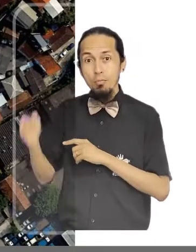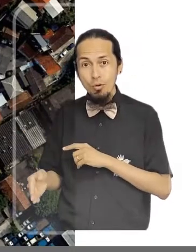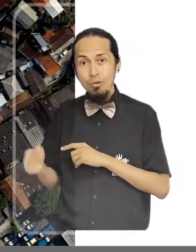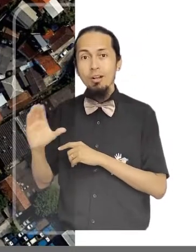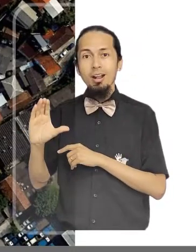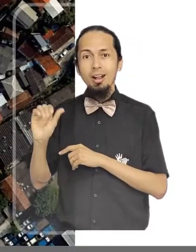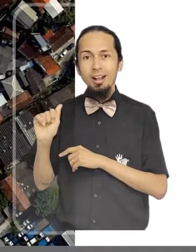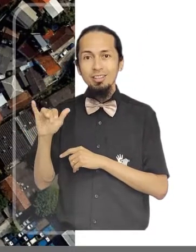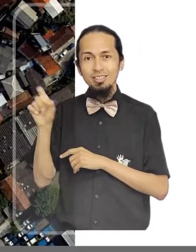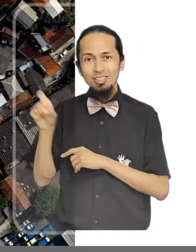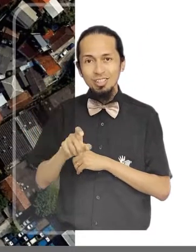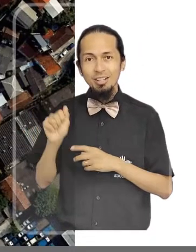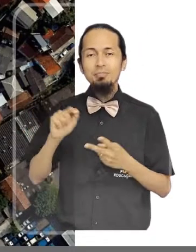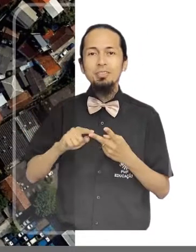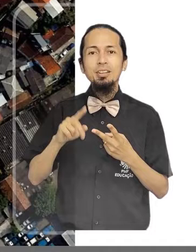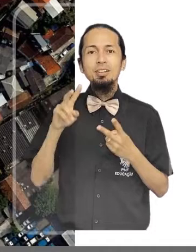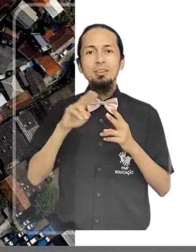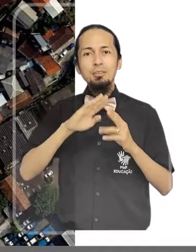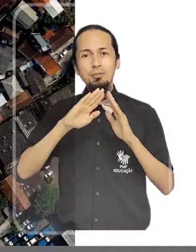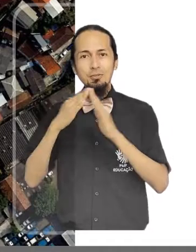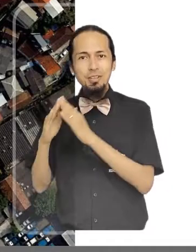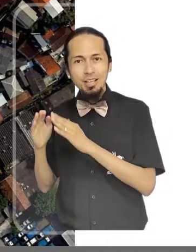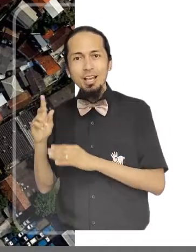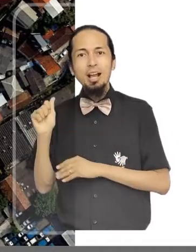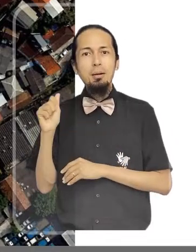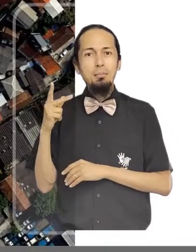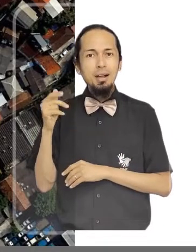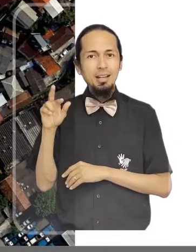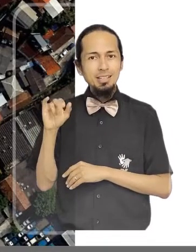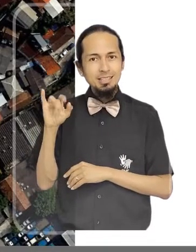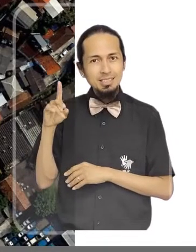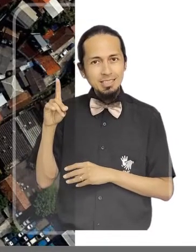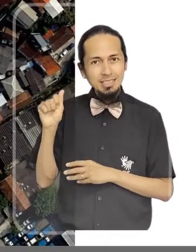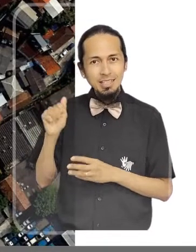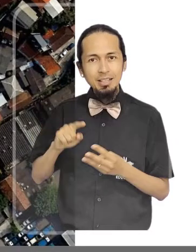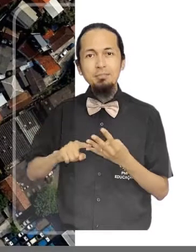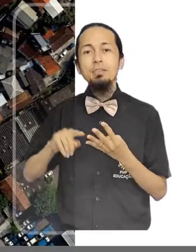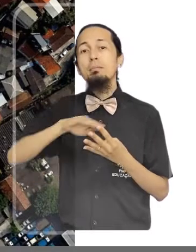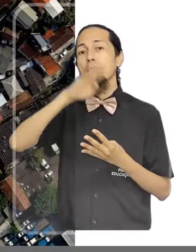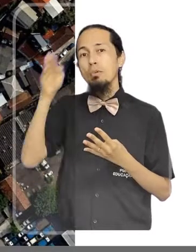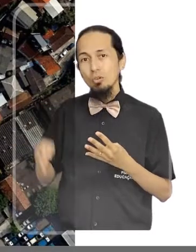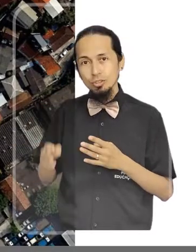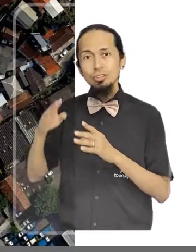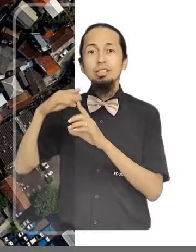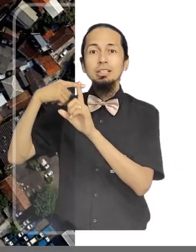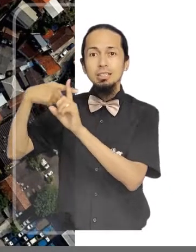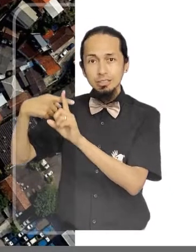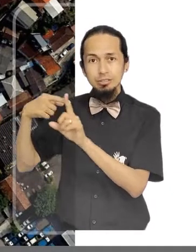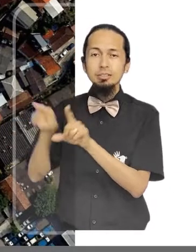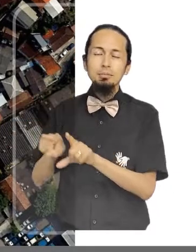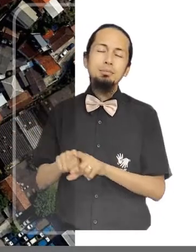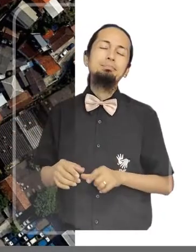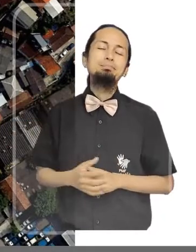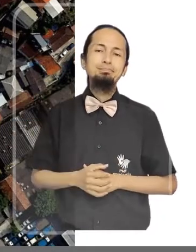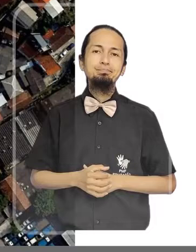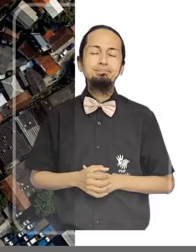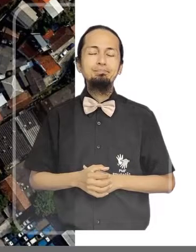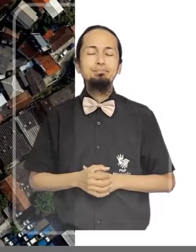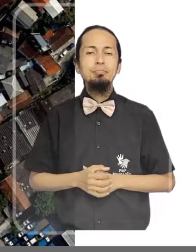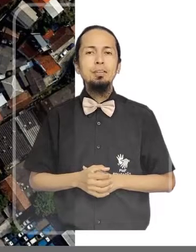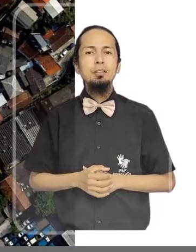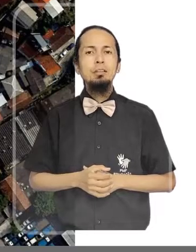da Caixa, a Vila Aparecida, a localidade de Monte Cristo, entre outras. Estas